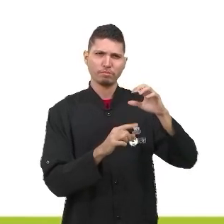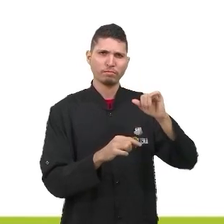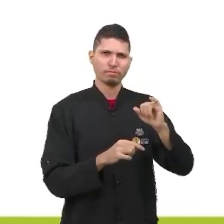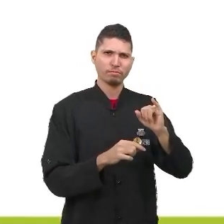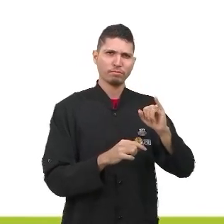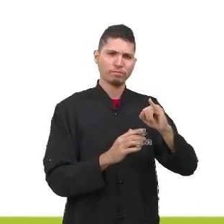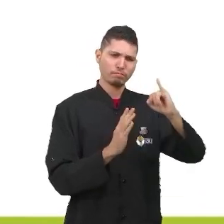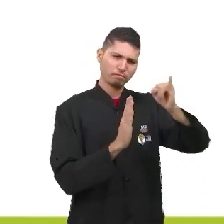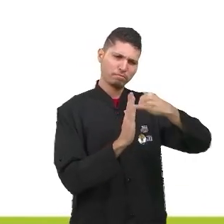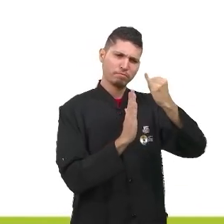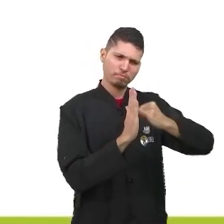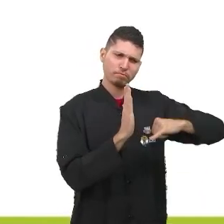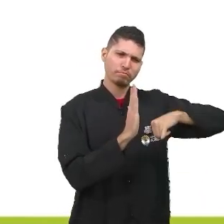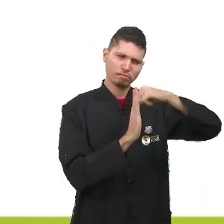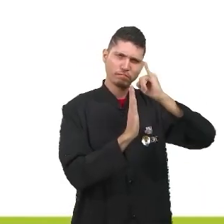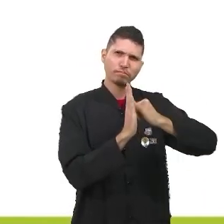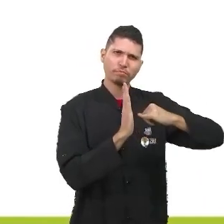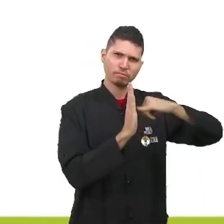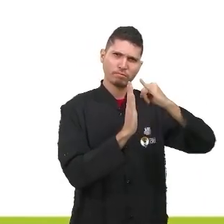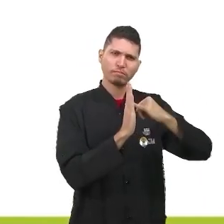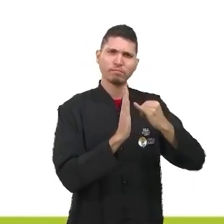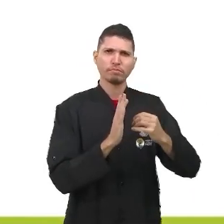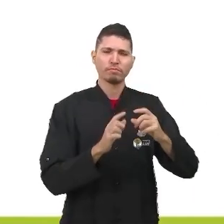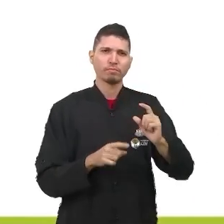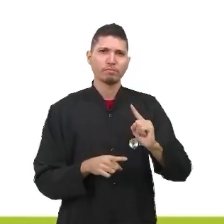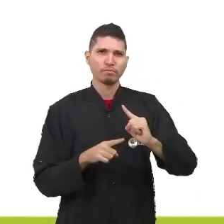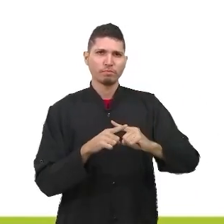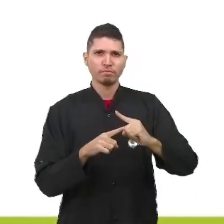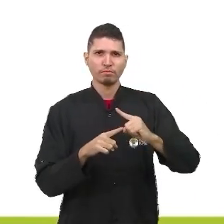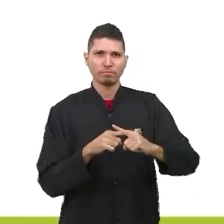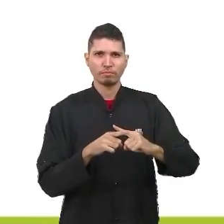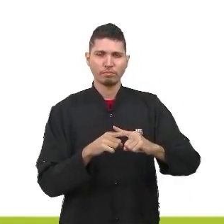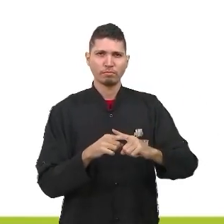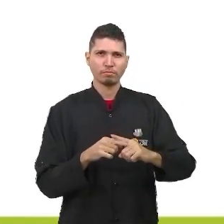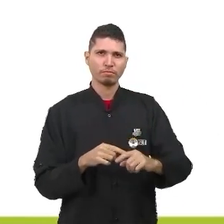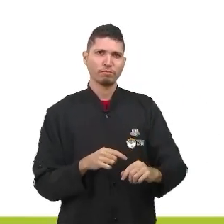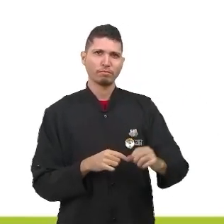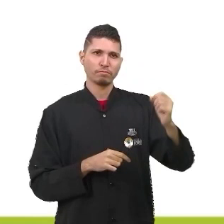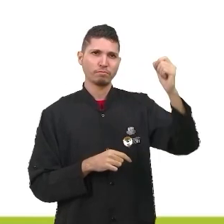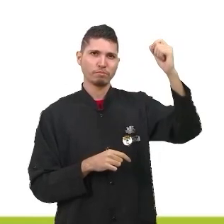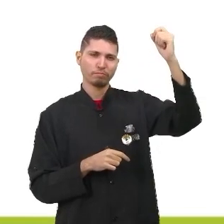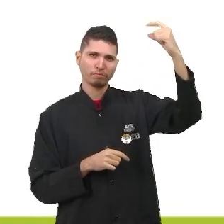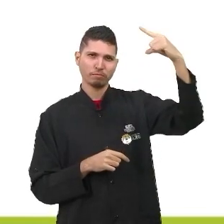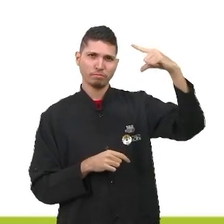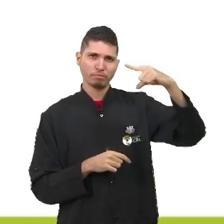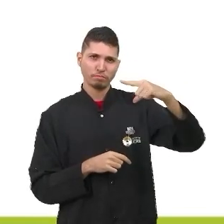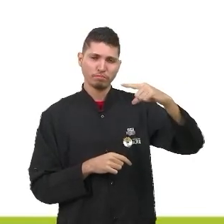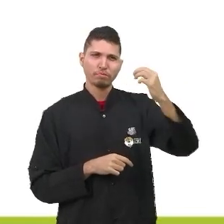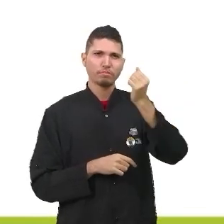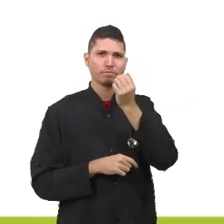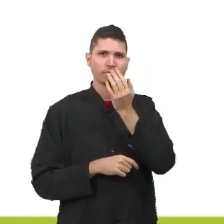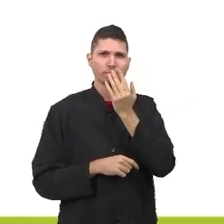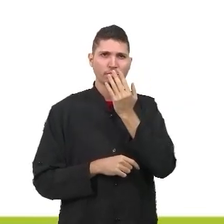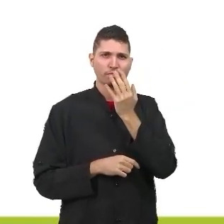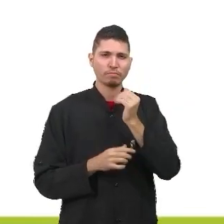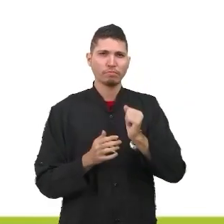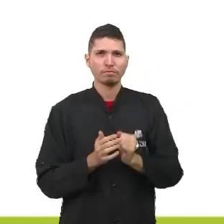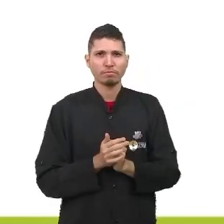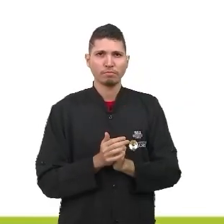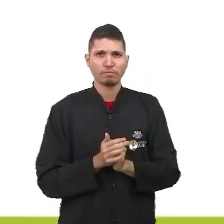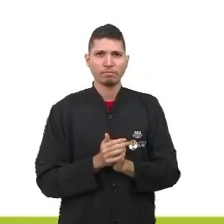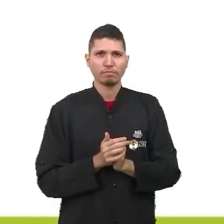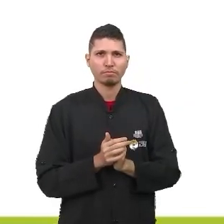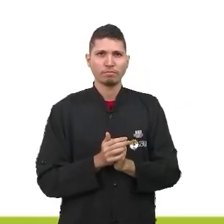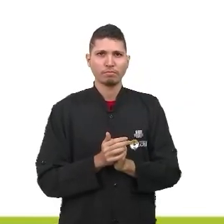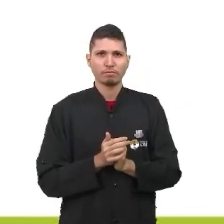fazer arte, porque funde recursos expressivos como luz e cor, né? Essa questão é uma questão mais voltada ao componente